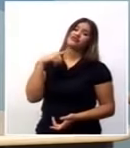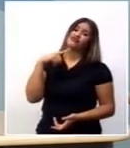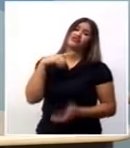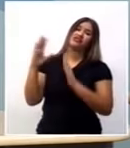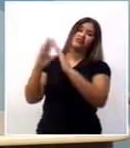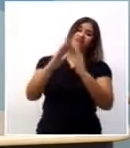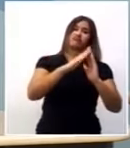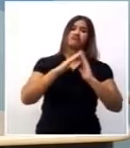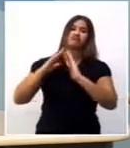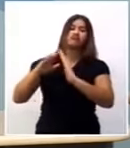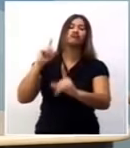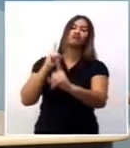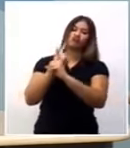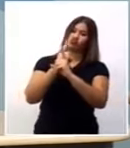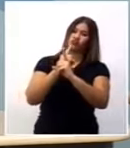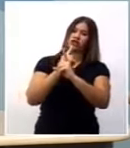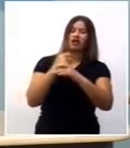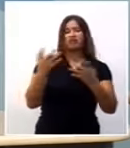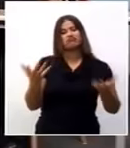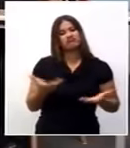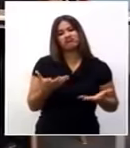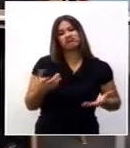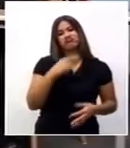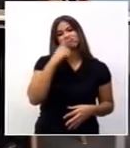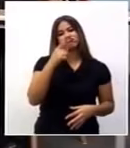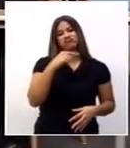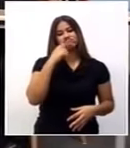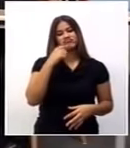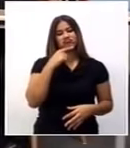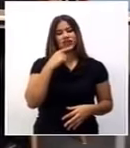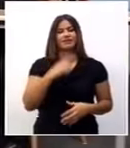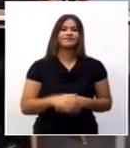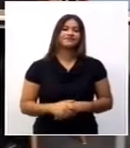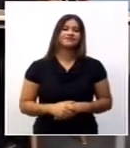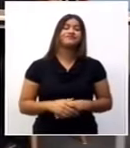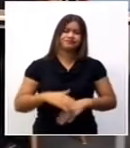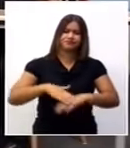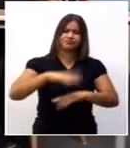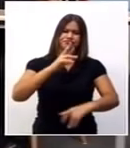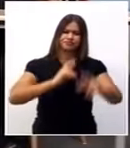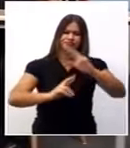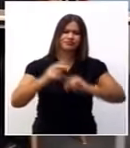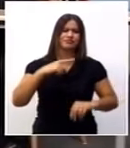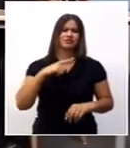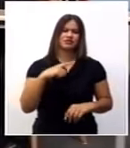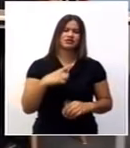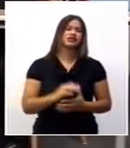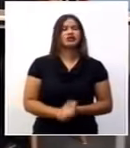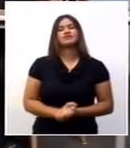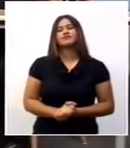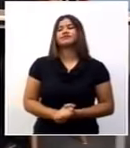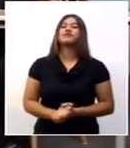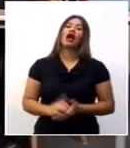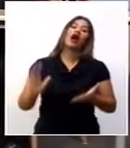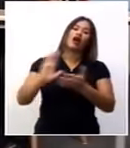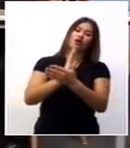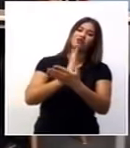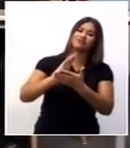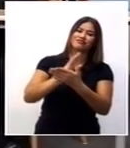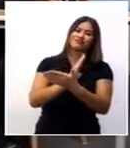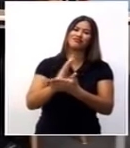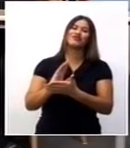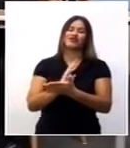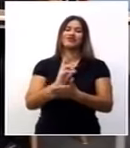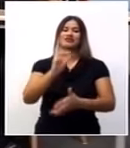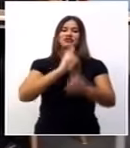as casas. Mais alguma coisa, professora? Eles estão dizendo que no sítio dos avós deles, alguns